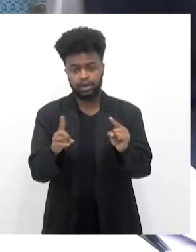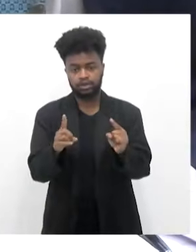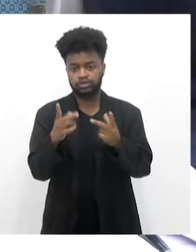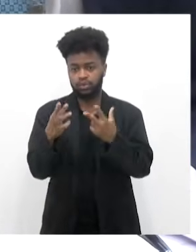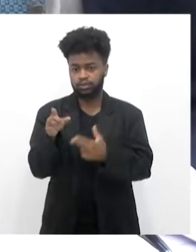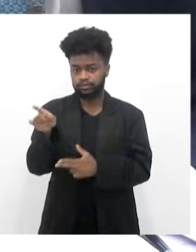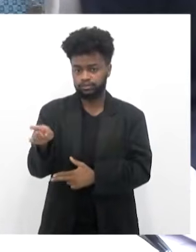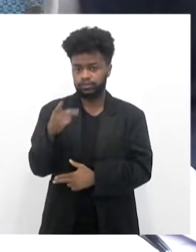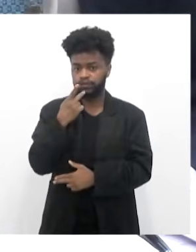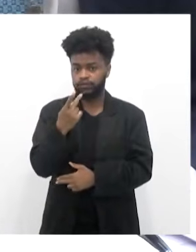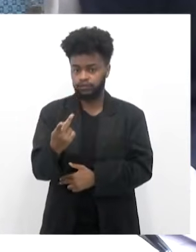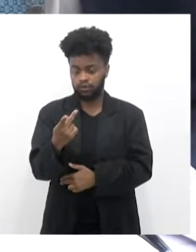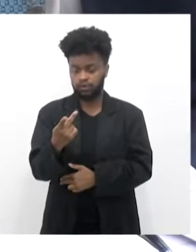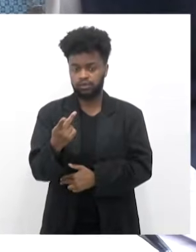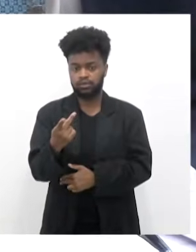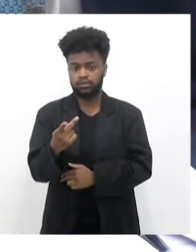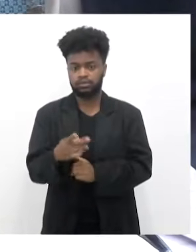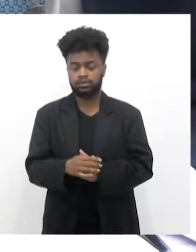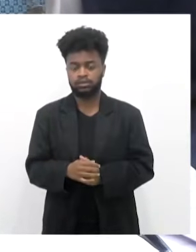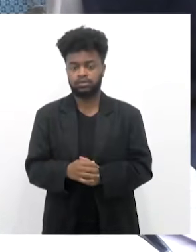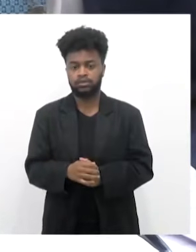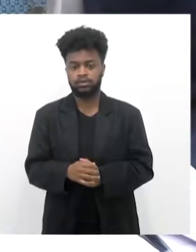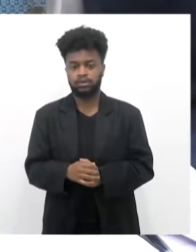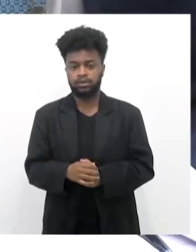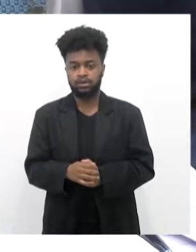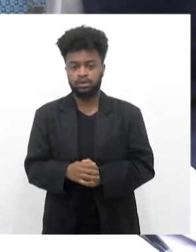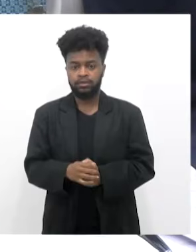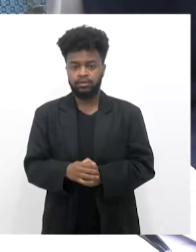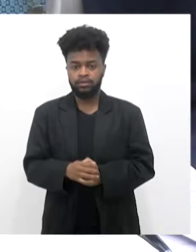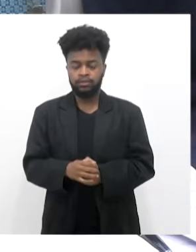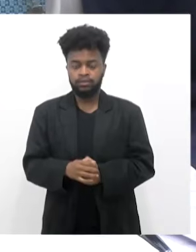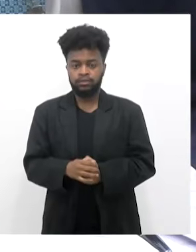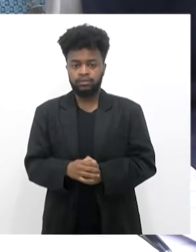bem disse, a gente está num